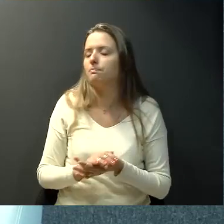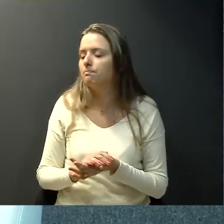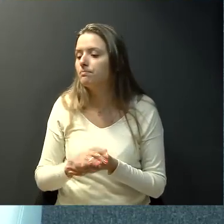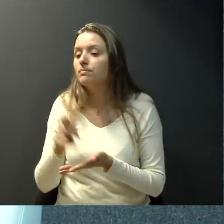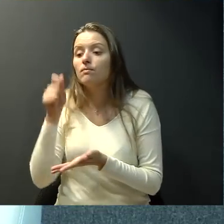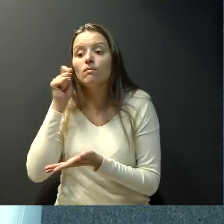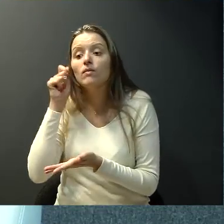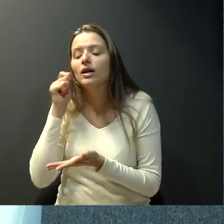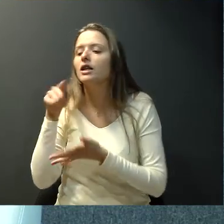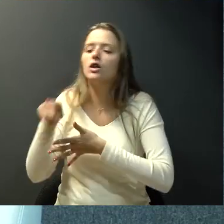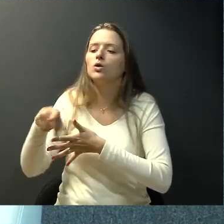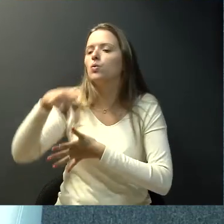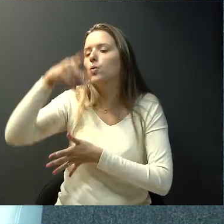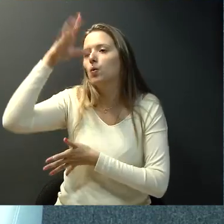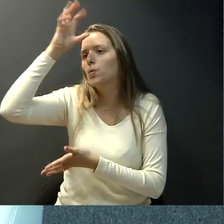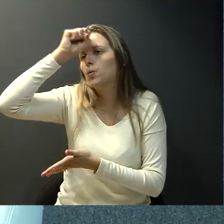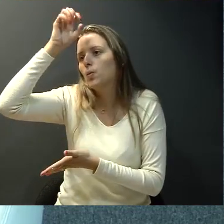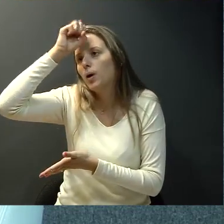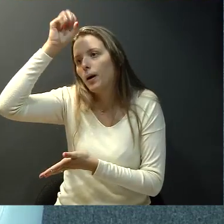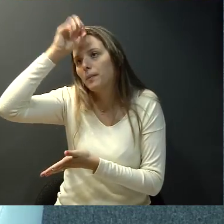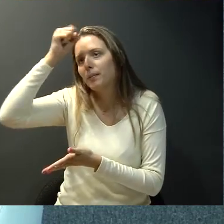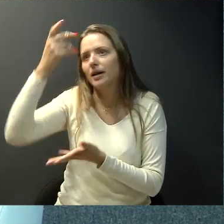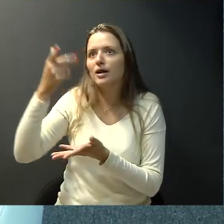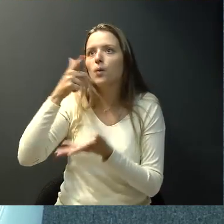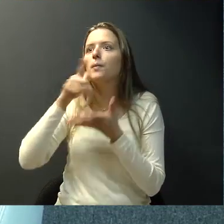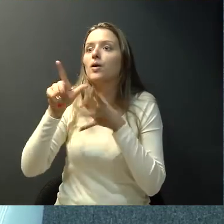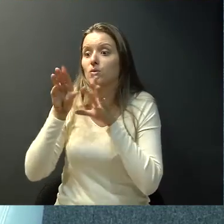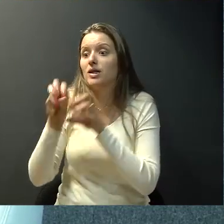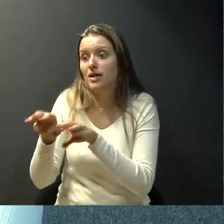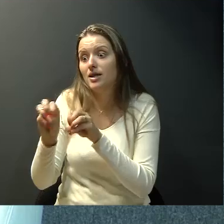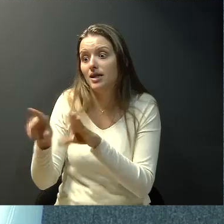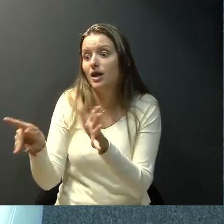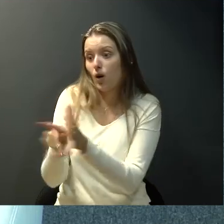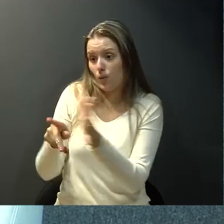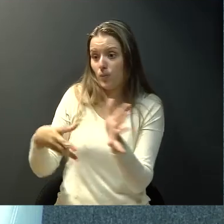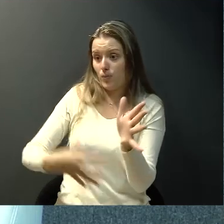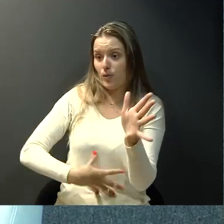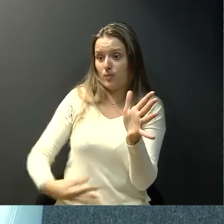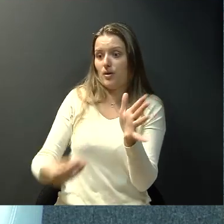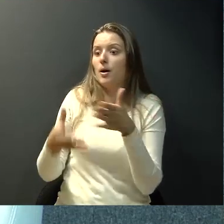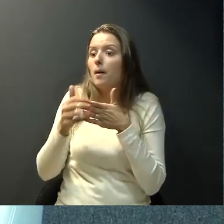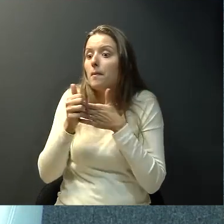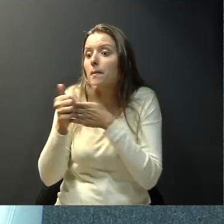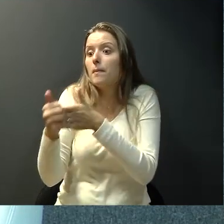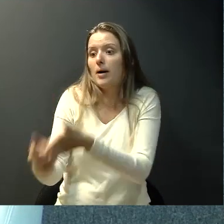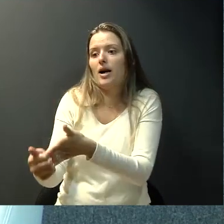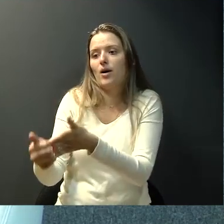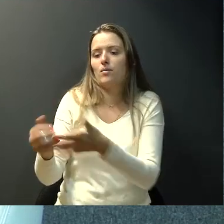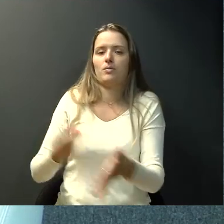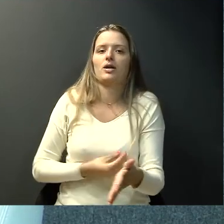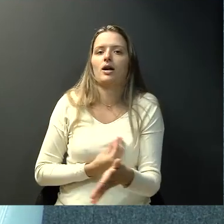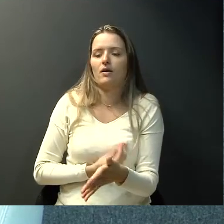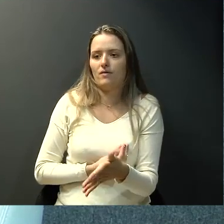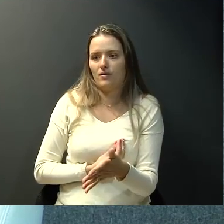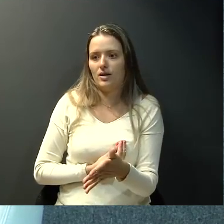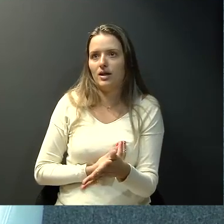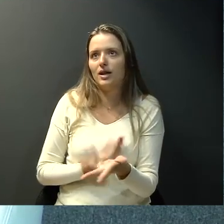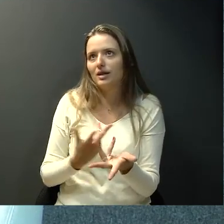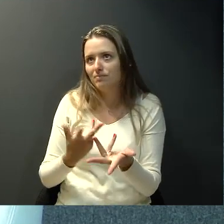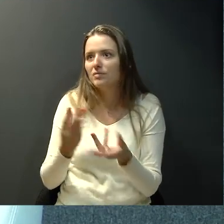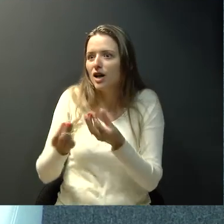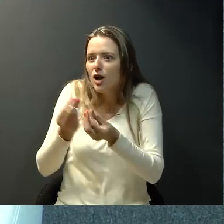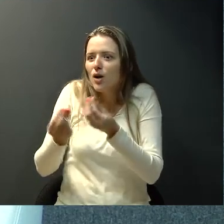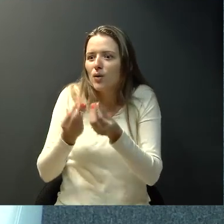uma certa forma, tu aprendestes para ensinar os teus filhos, para acompanhar mais a trajetória deles